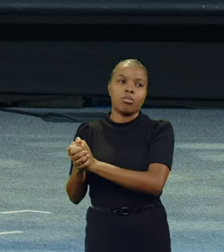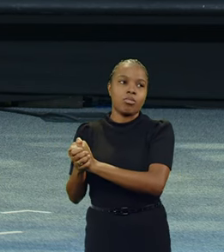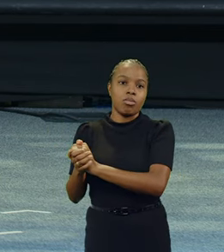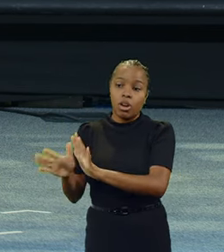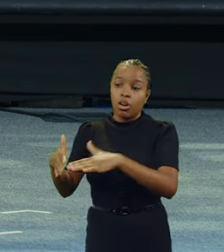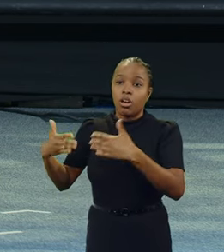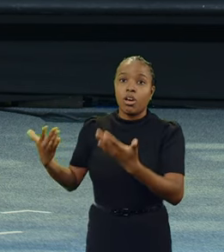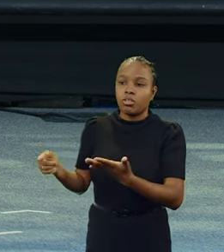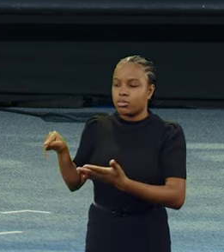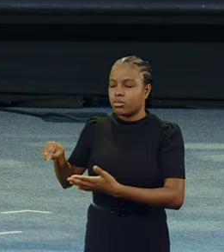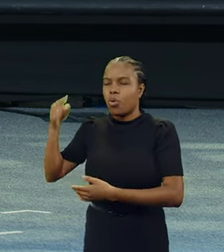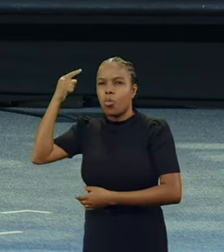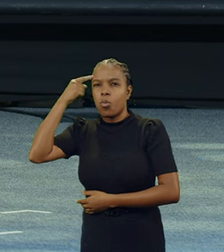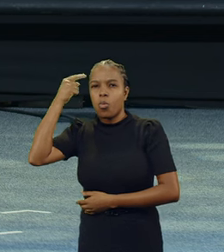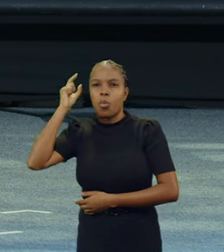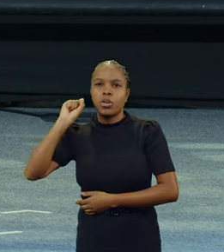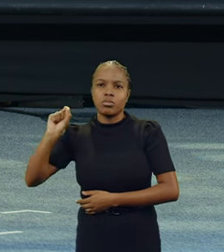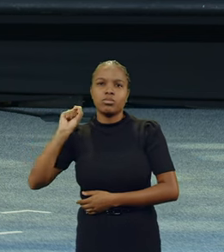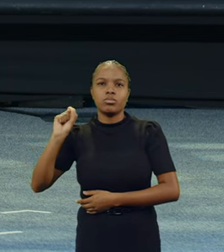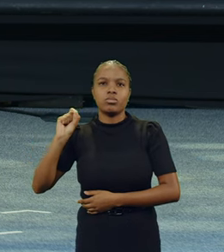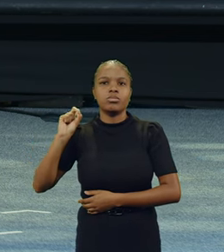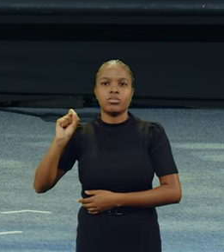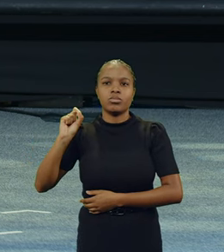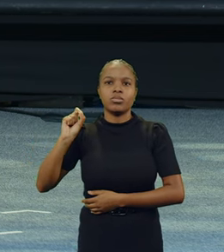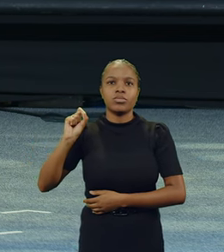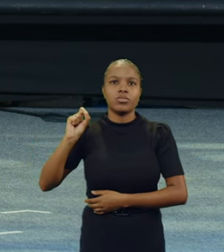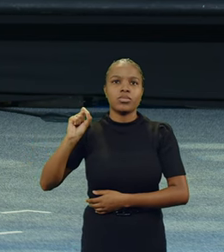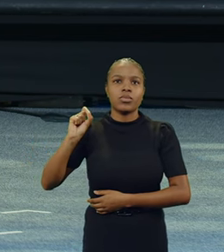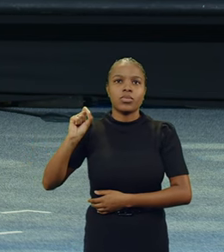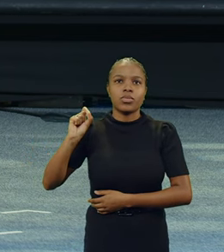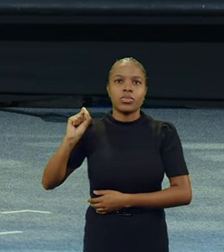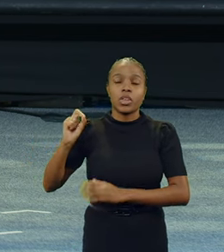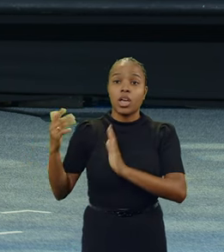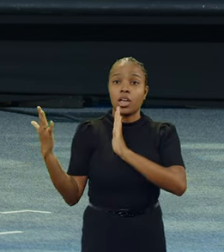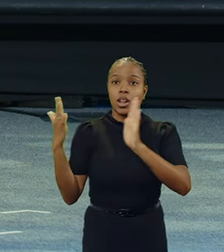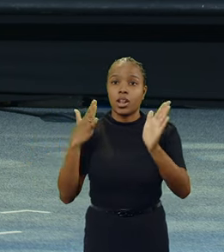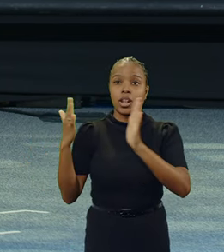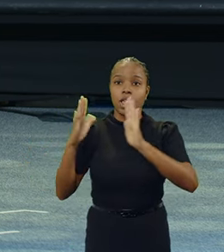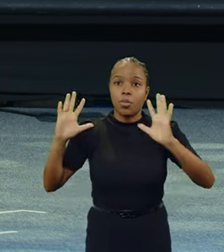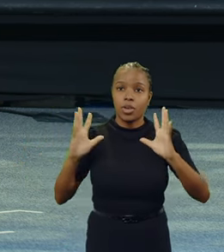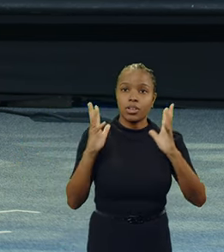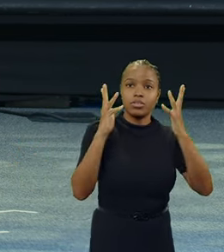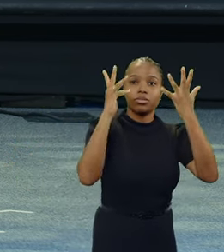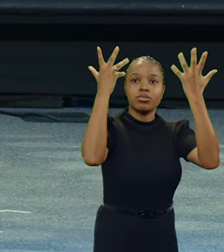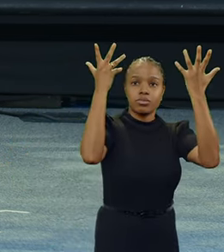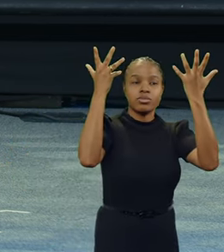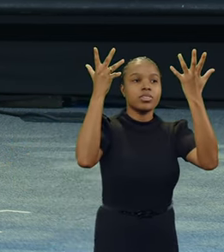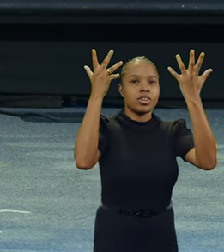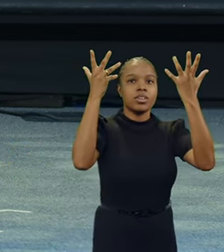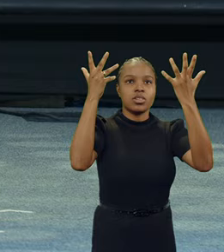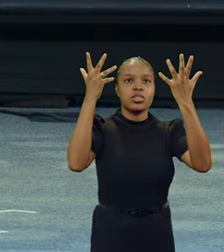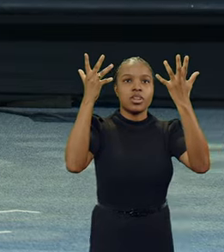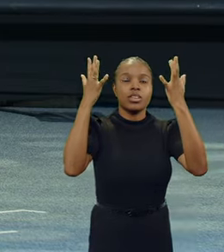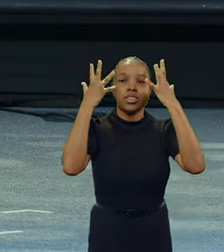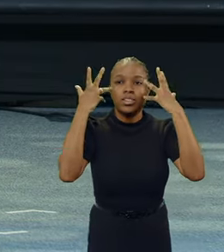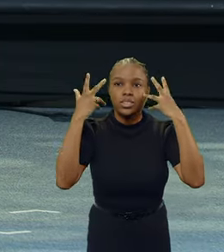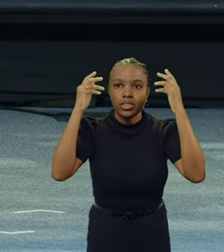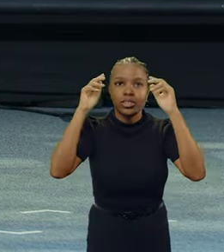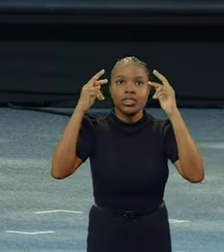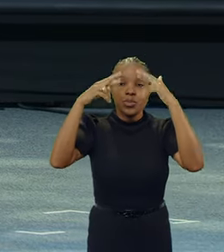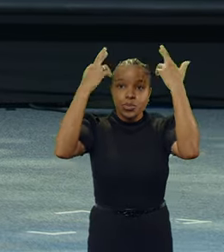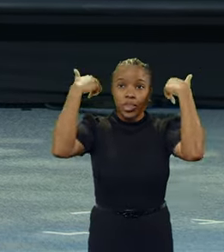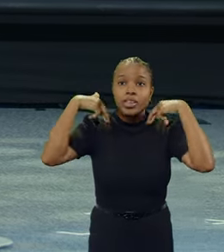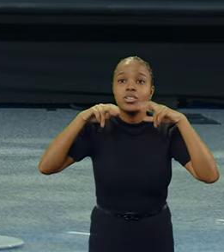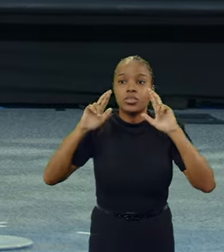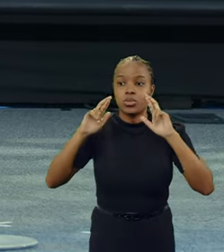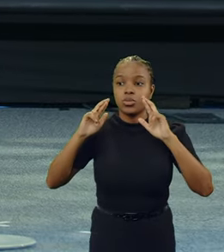Então ela toma uma decisão. Era a época da festa da tosquia das ovelhas, e Tamar sabia que